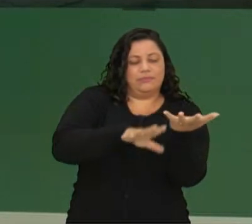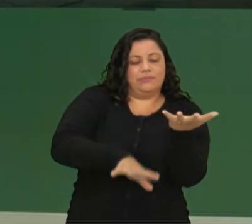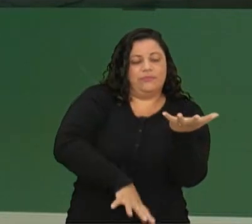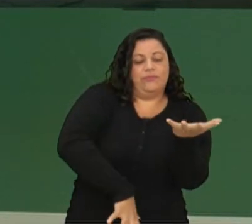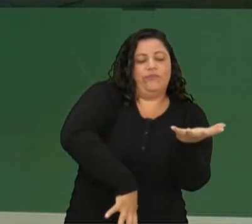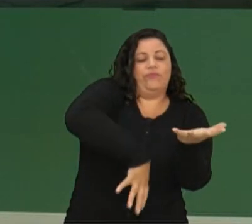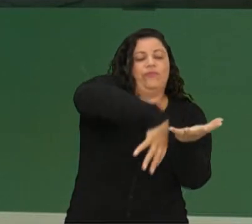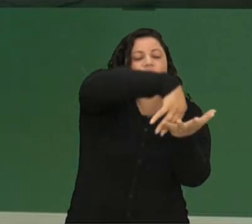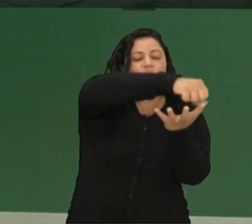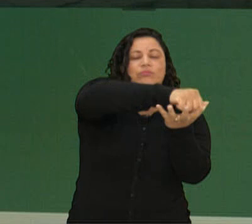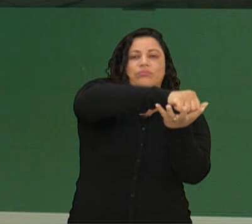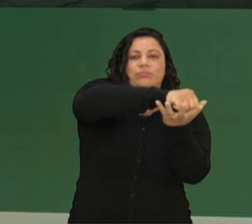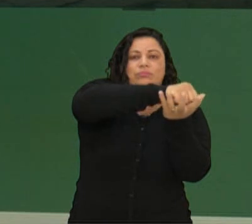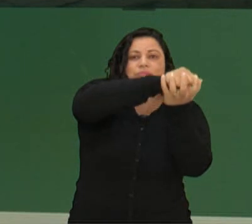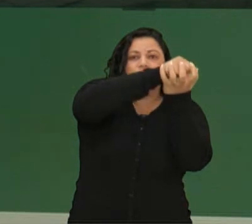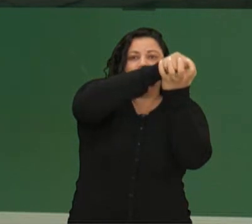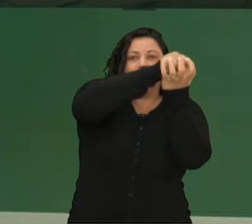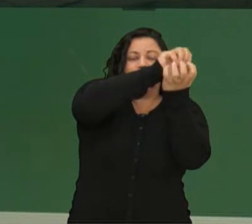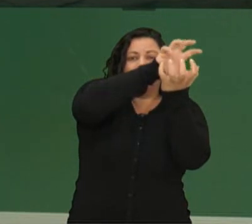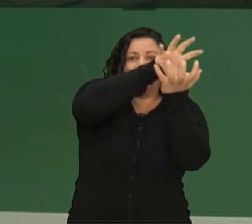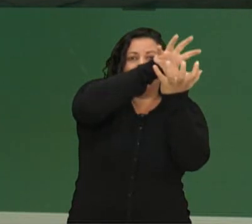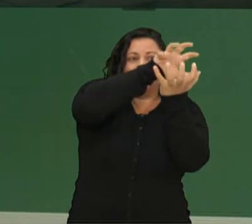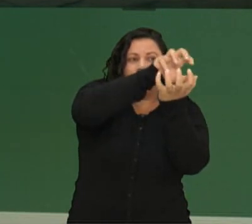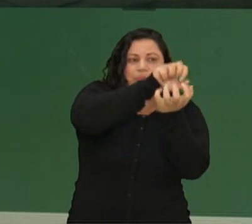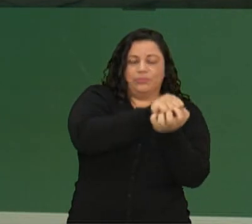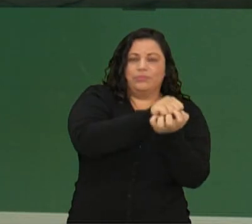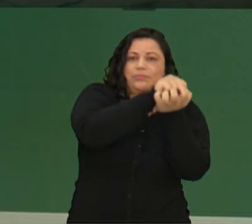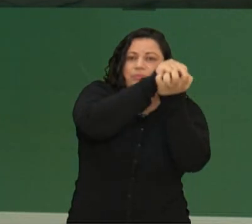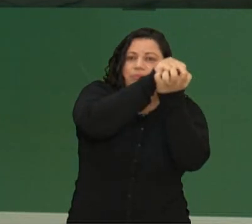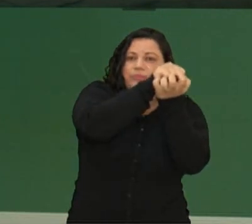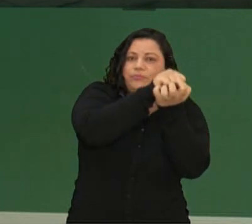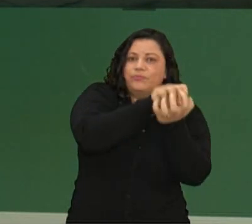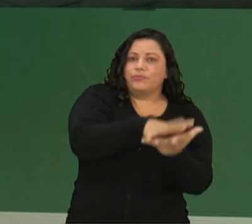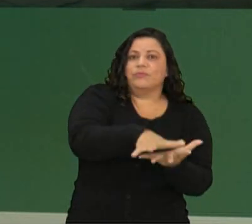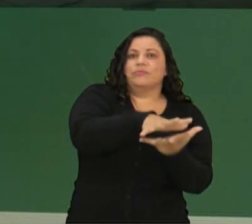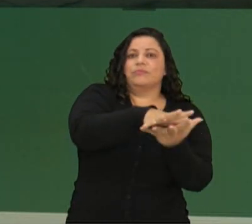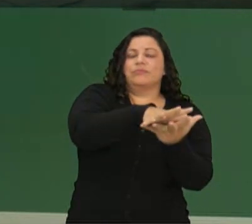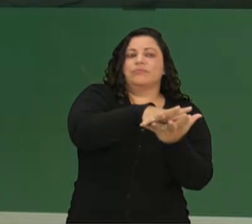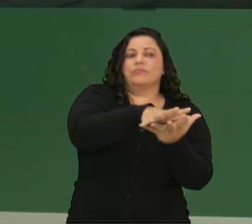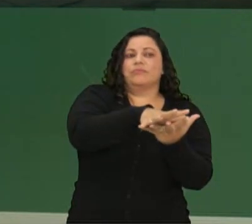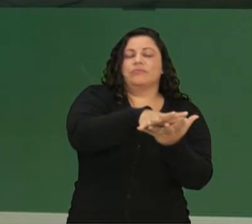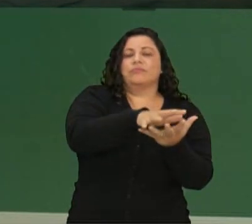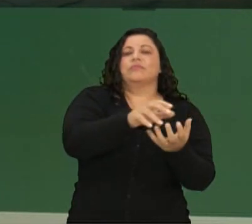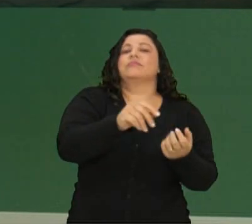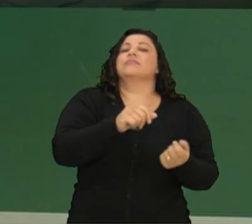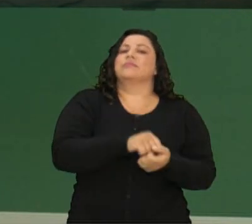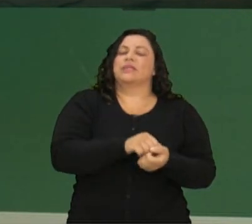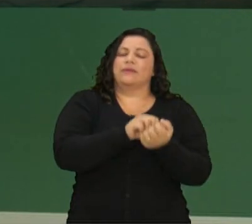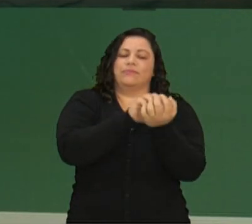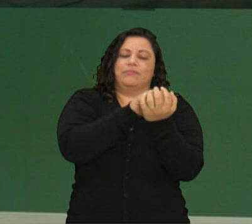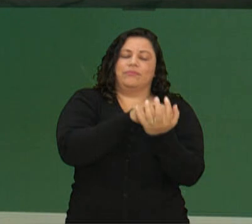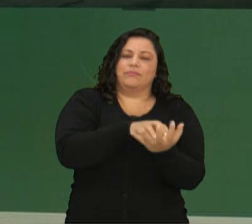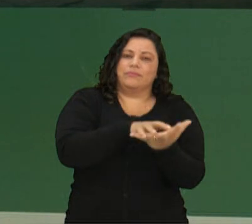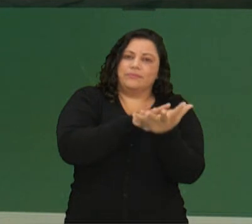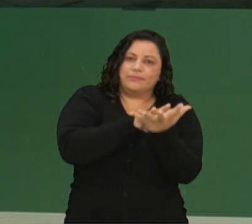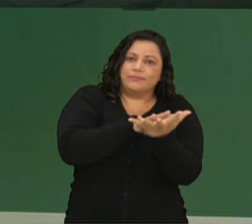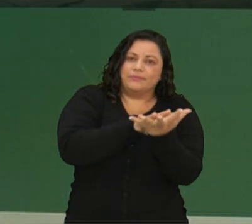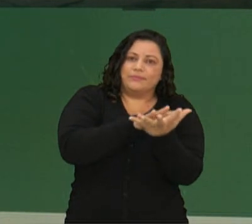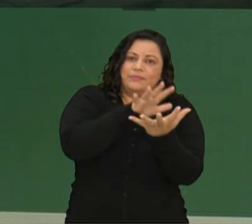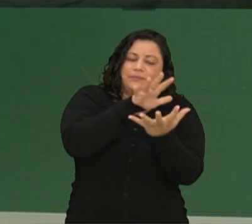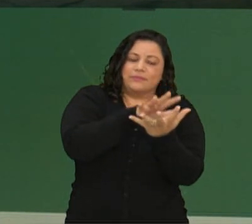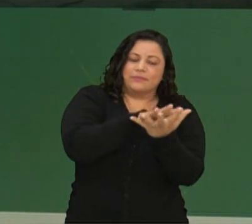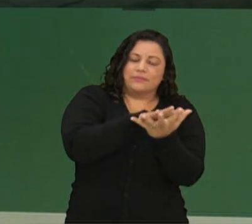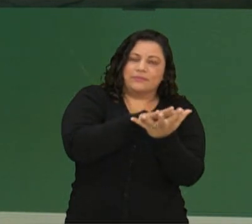artérias. E esse ciclo cardíaco se reinicia, né? Então, teve relaxamento, diástole, contraiu,